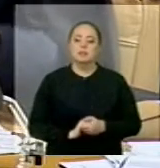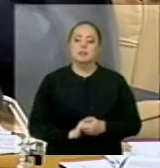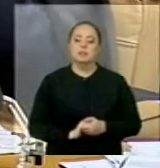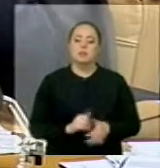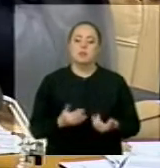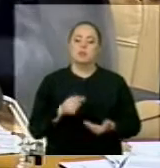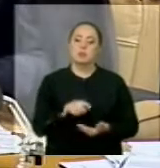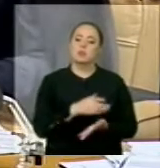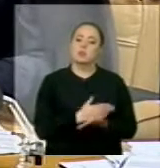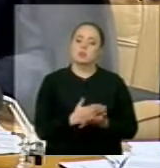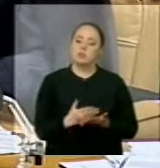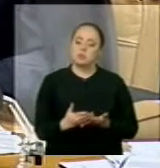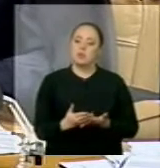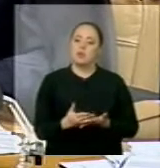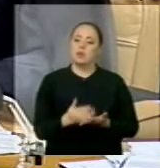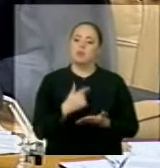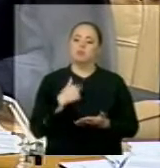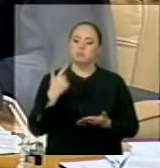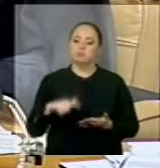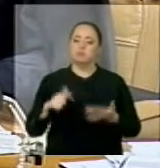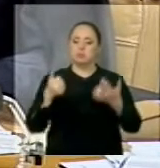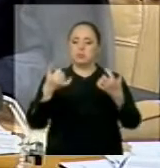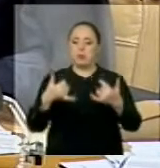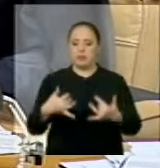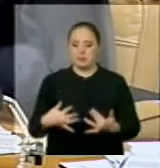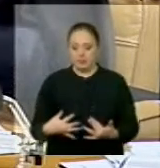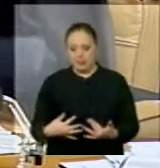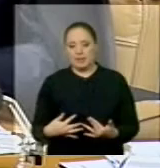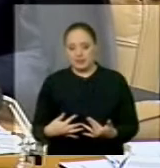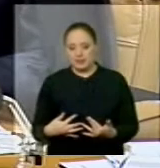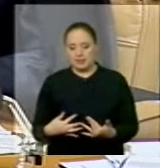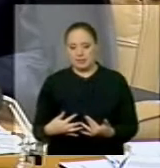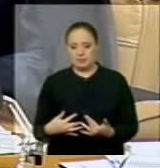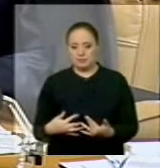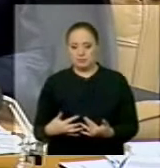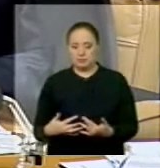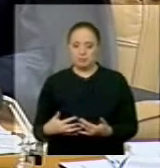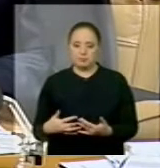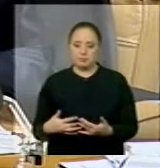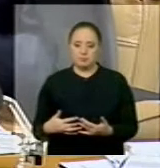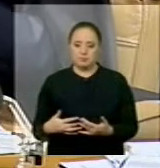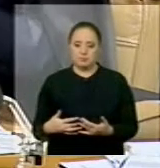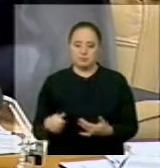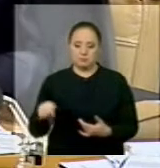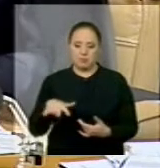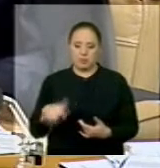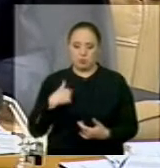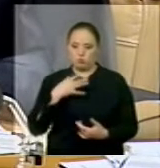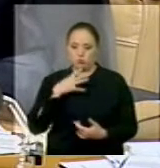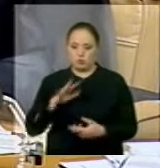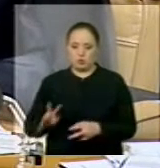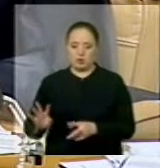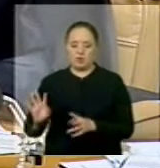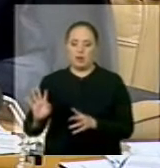eu volto a sintetizar a demanda já decotada da parte não conhecida.